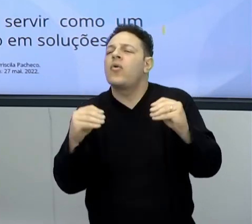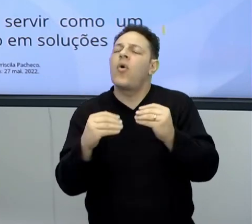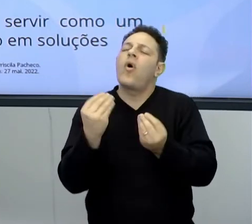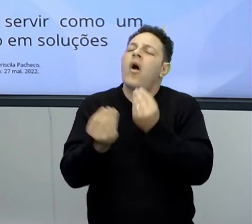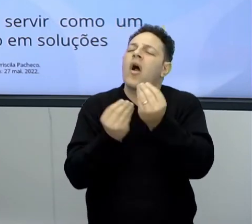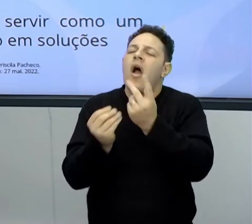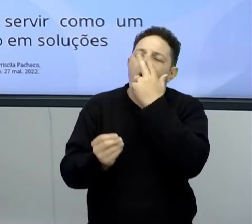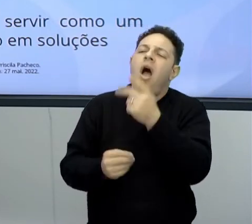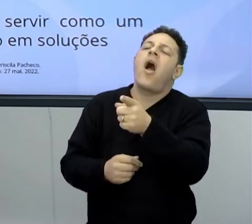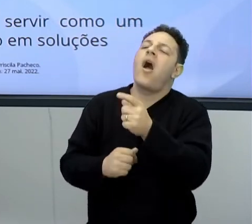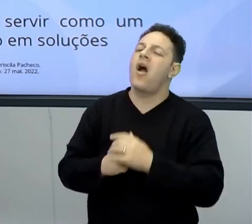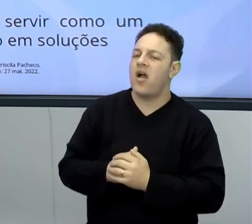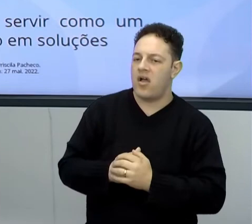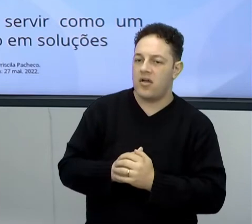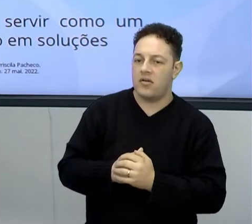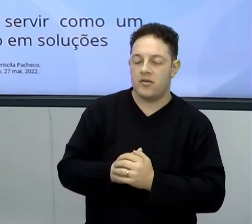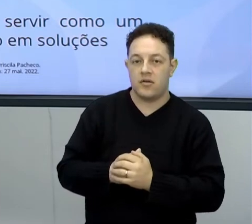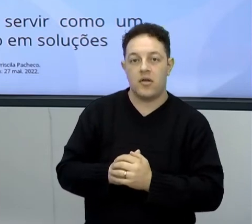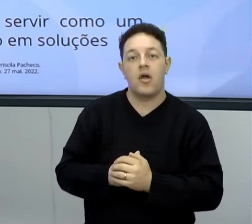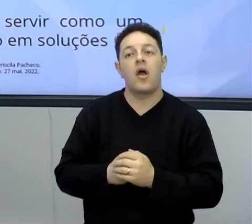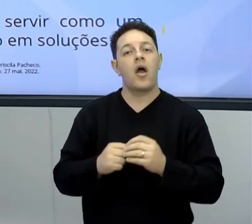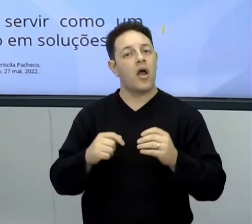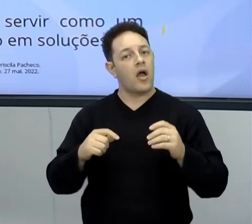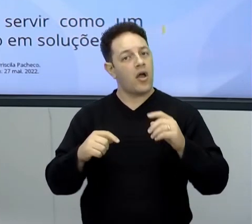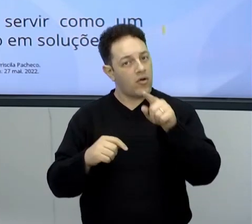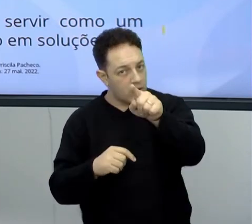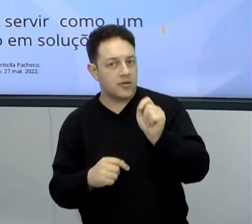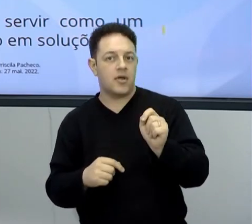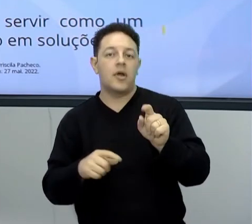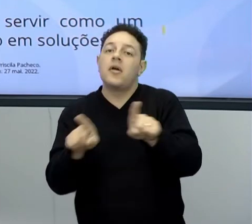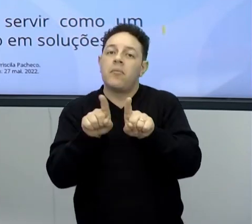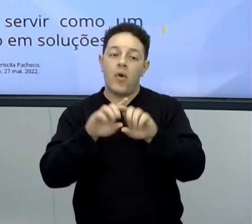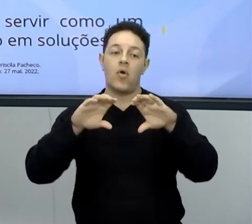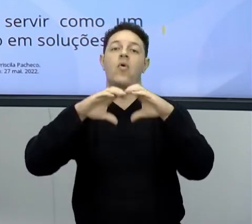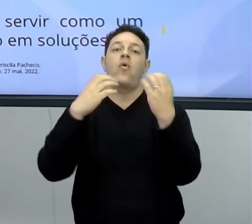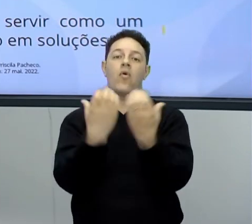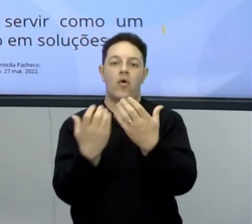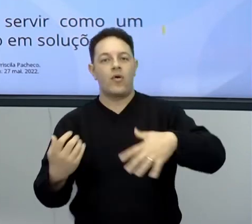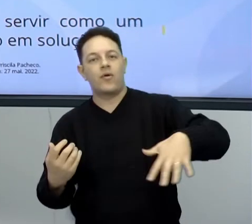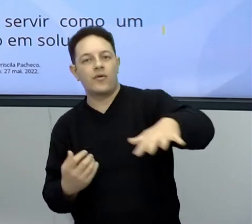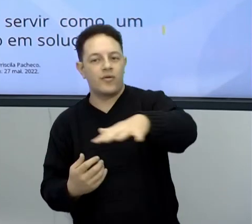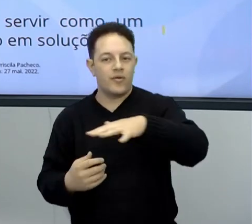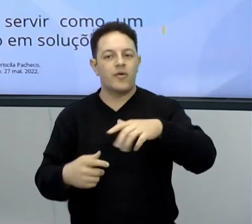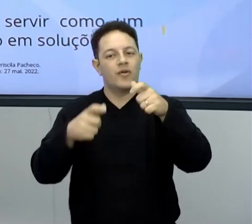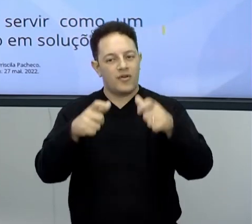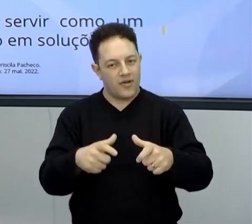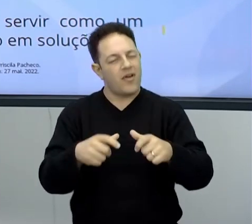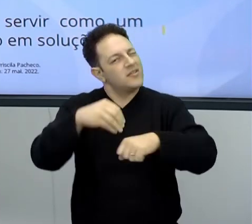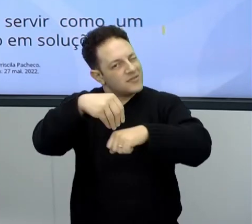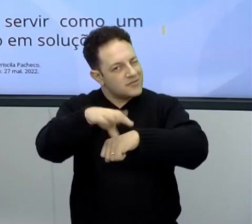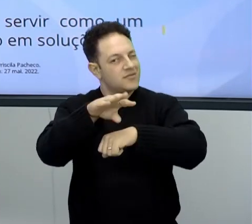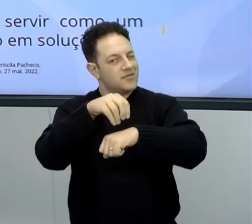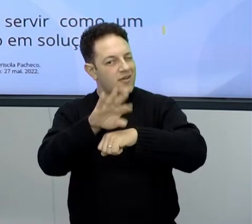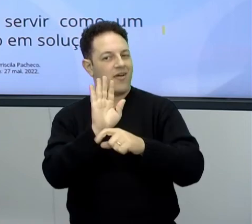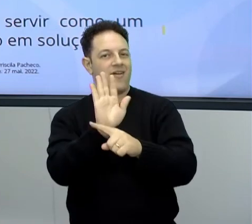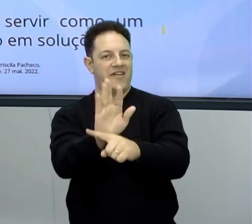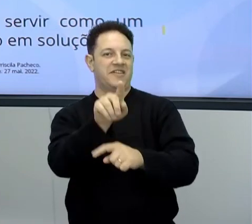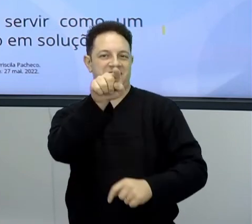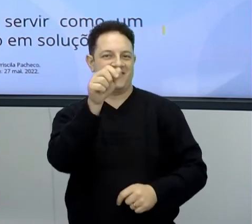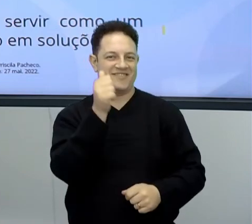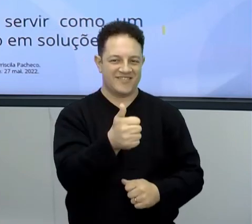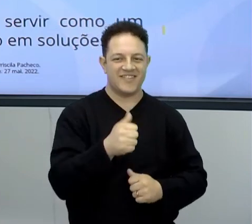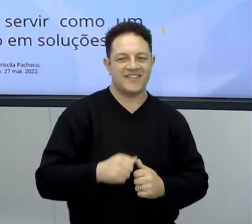delas? Vocês, a comunidade em si, tá? Então já estou aí direcionando um pouquinho, dando algumas dicas para